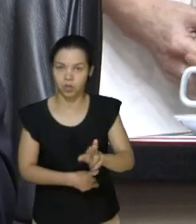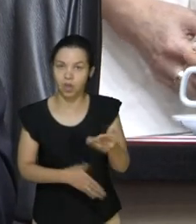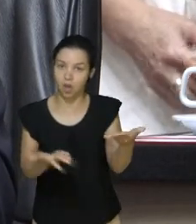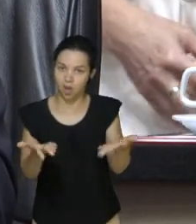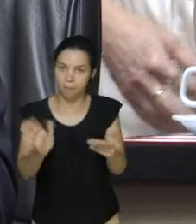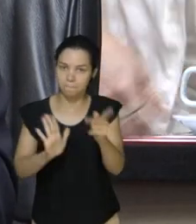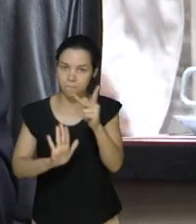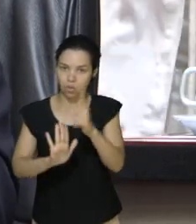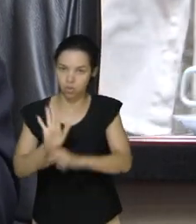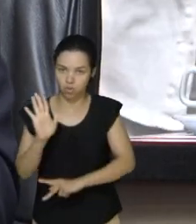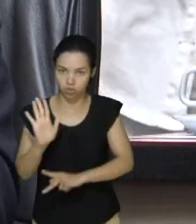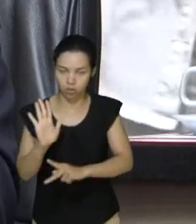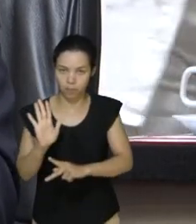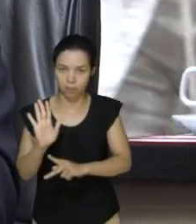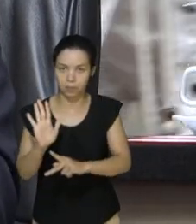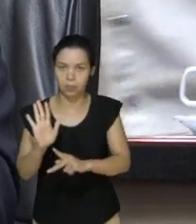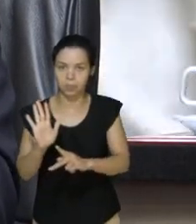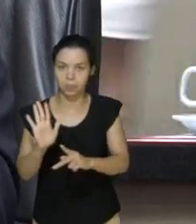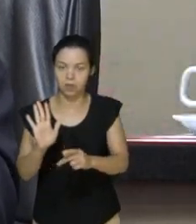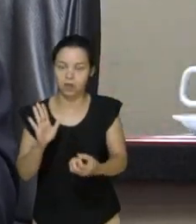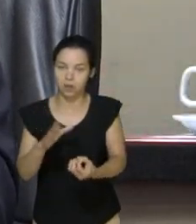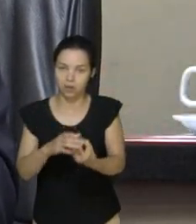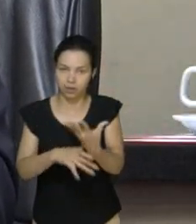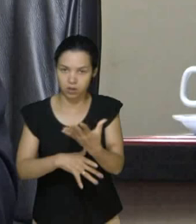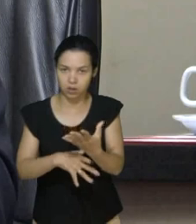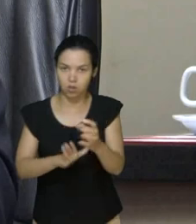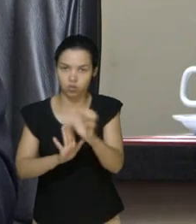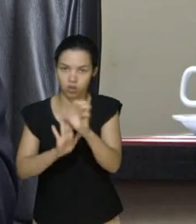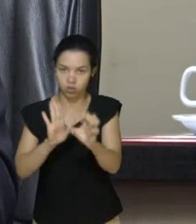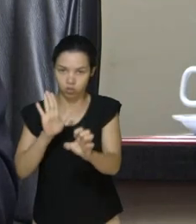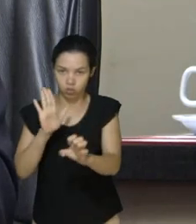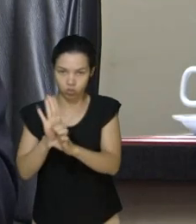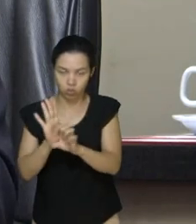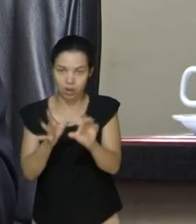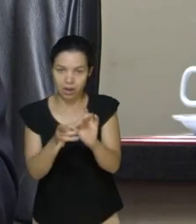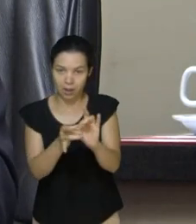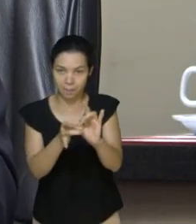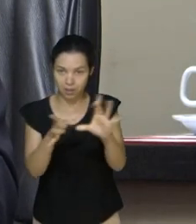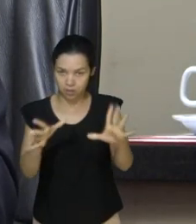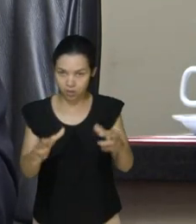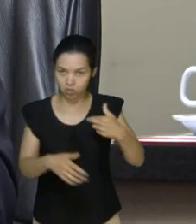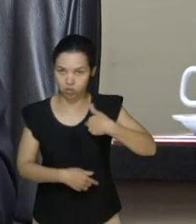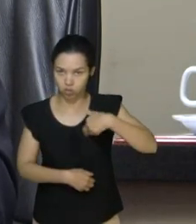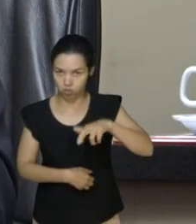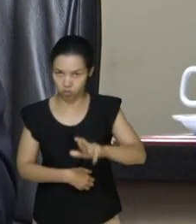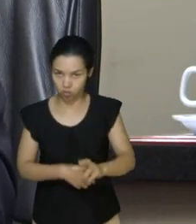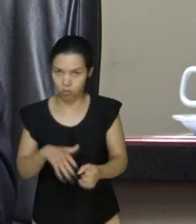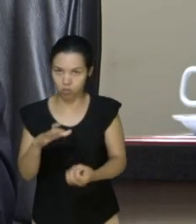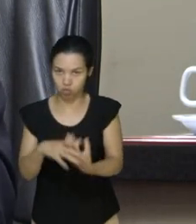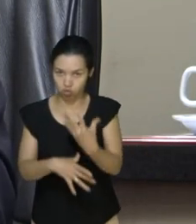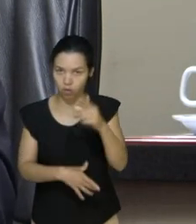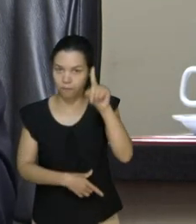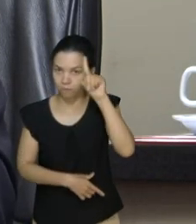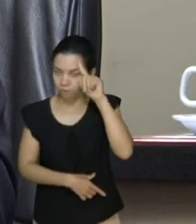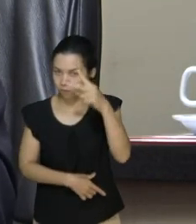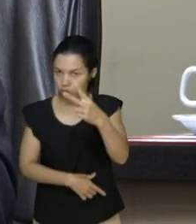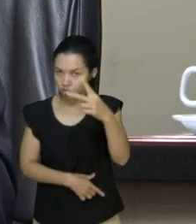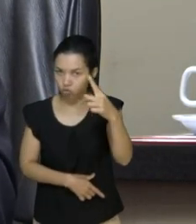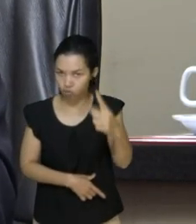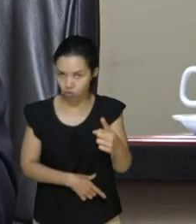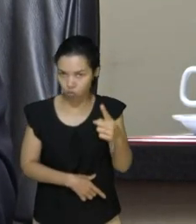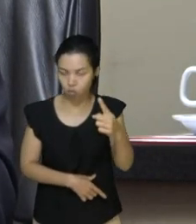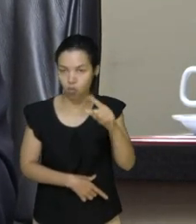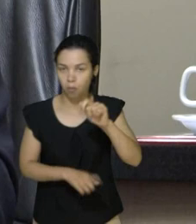de criar o Estatuto da Liberdade Religiosa, também instituir o dia 21 de janeiro, que é o